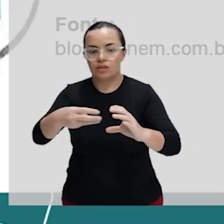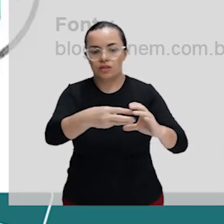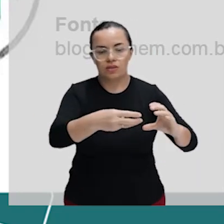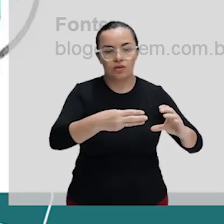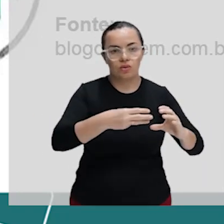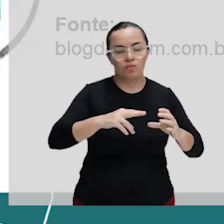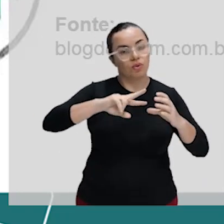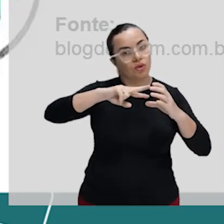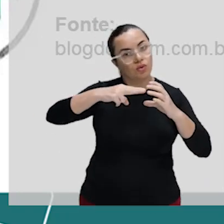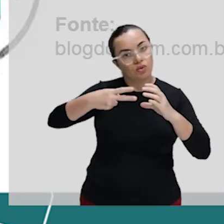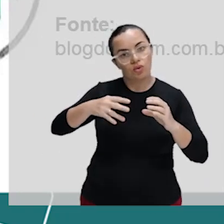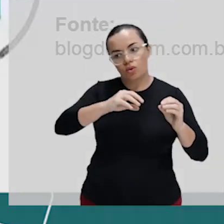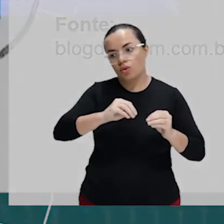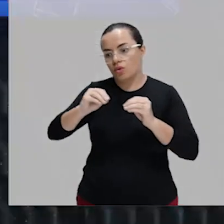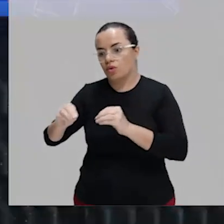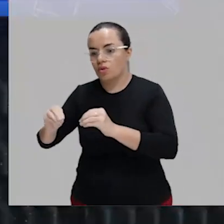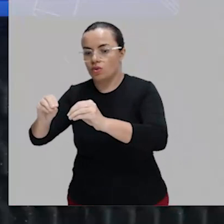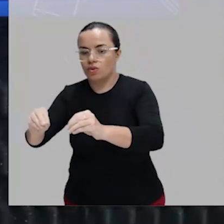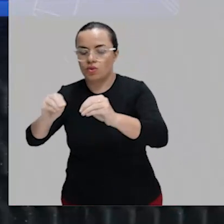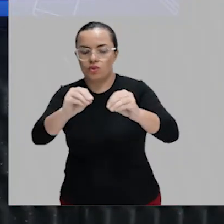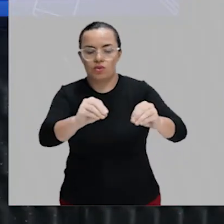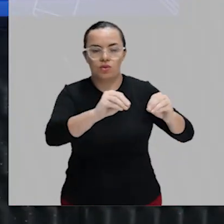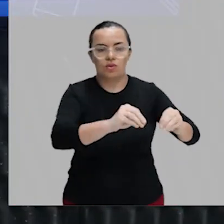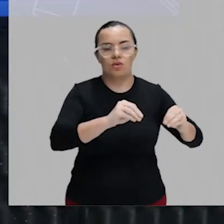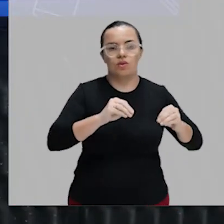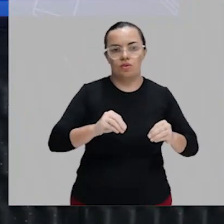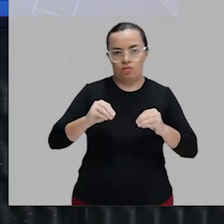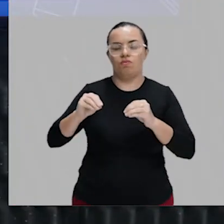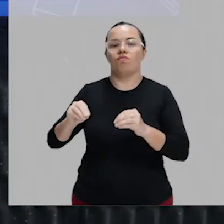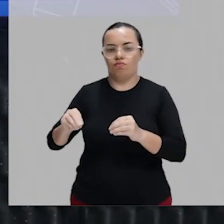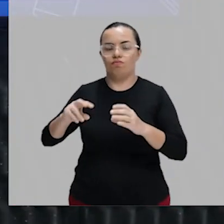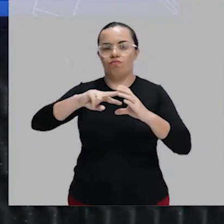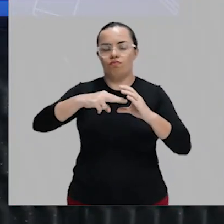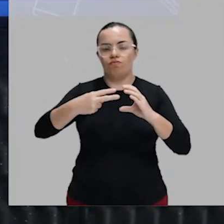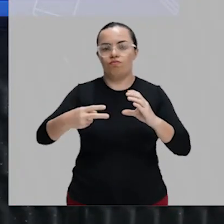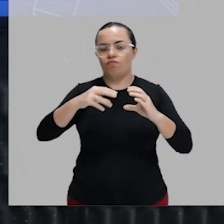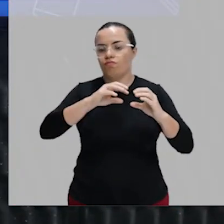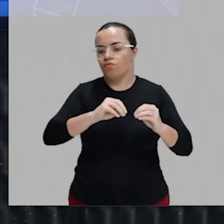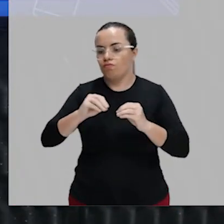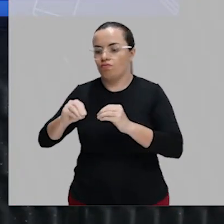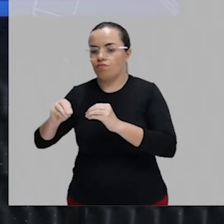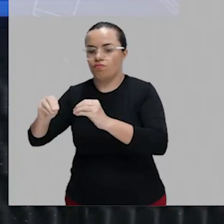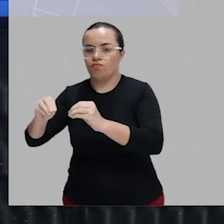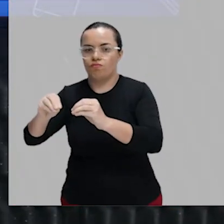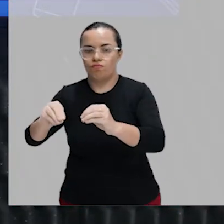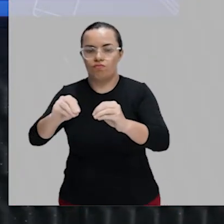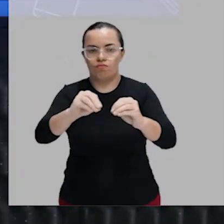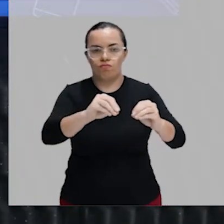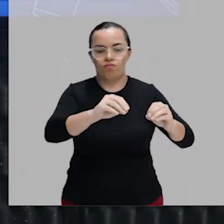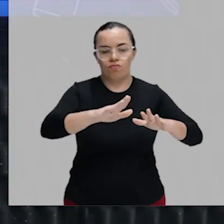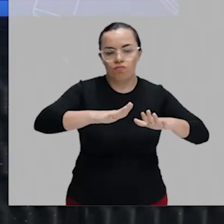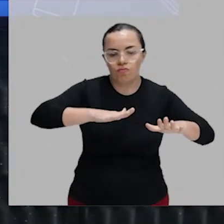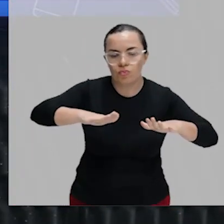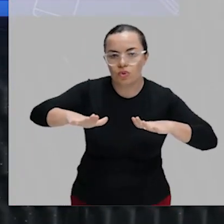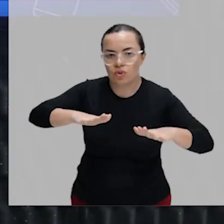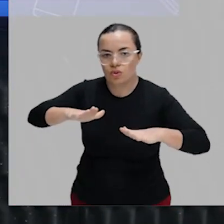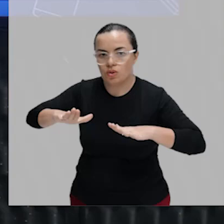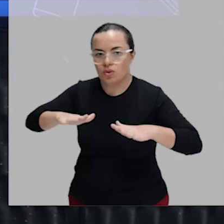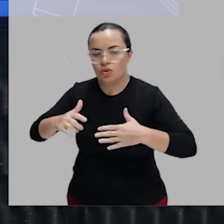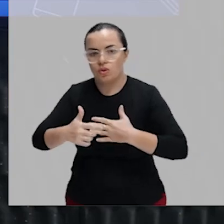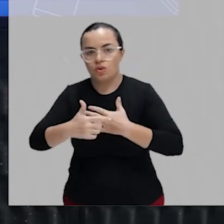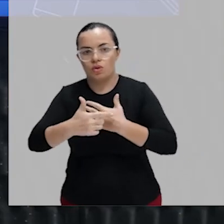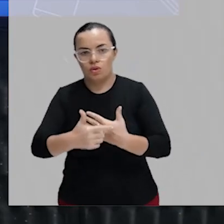de uma célula para outra. Essa forma como esses cromossomos são movimentados é pela ação